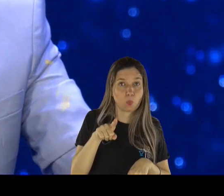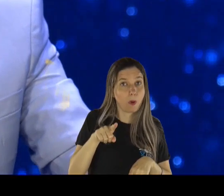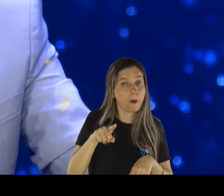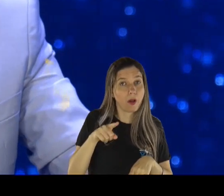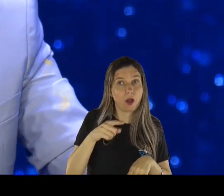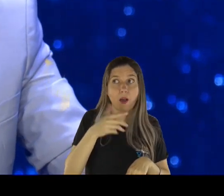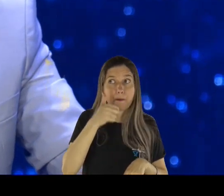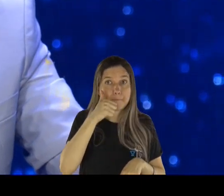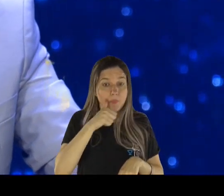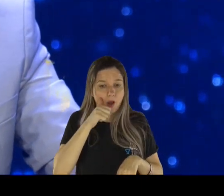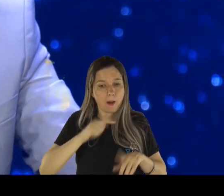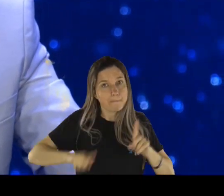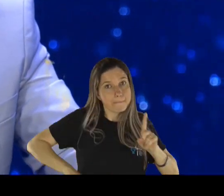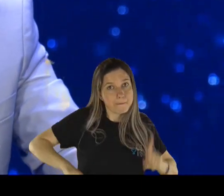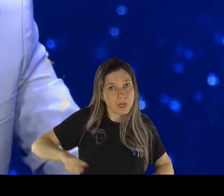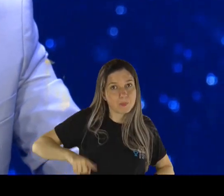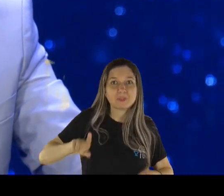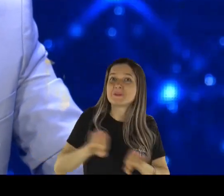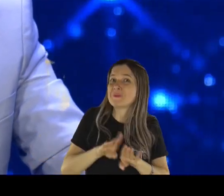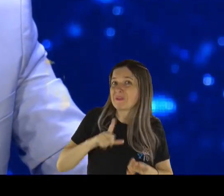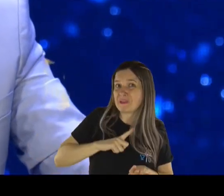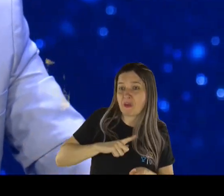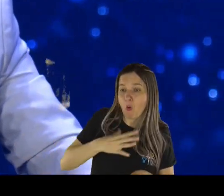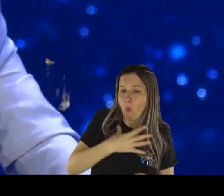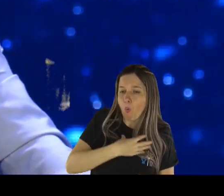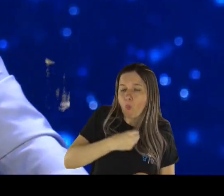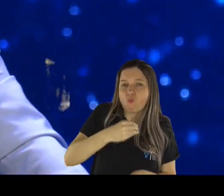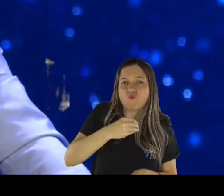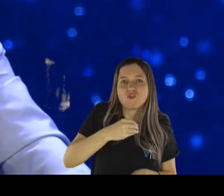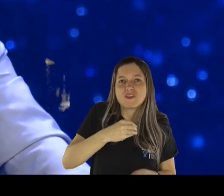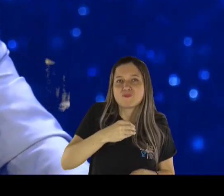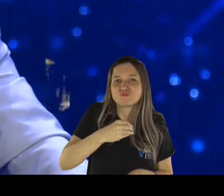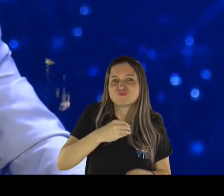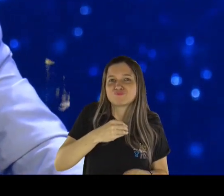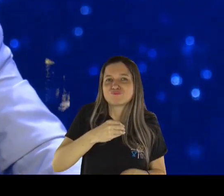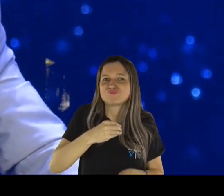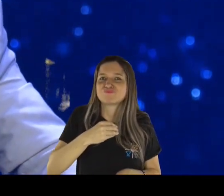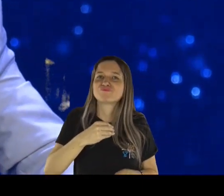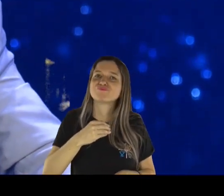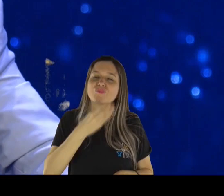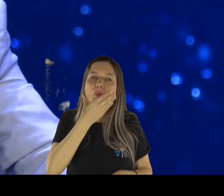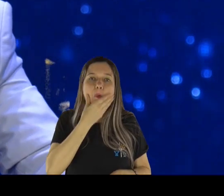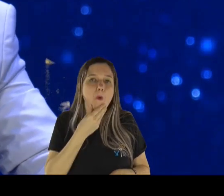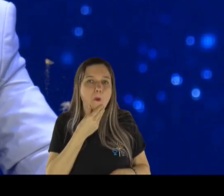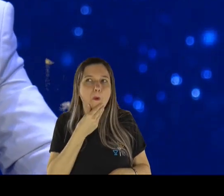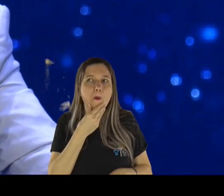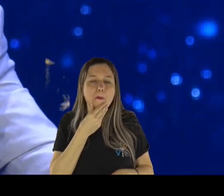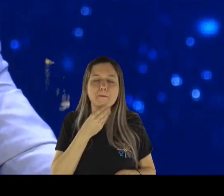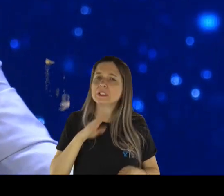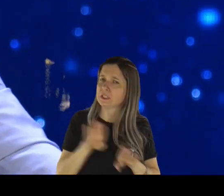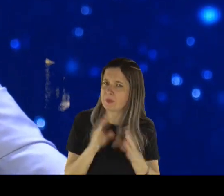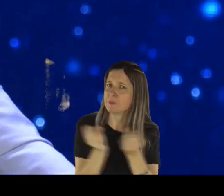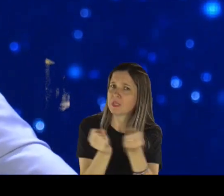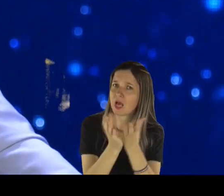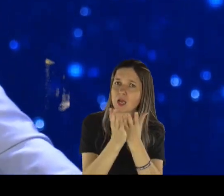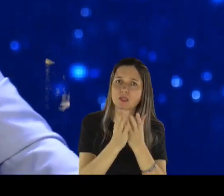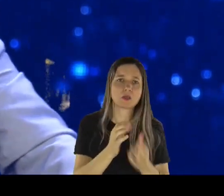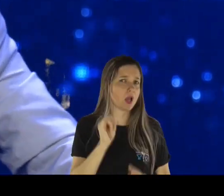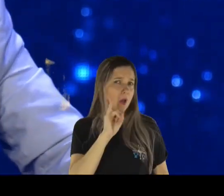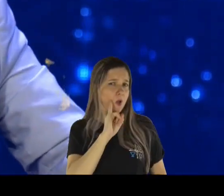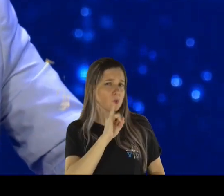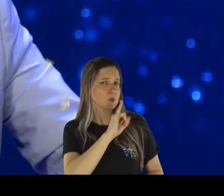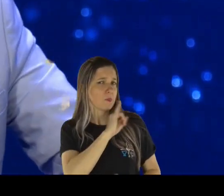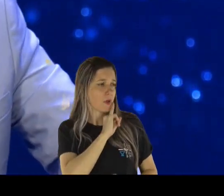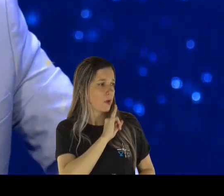na velhice. Uau, milagre. Terá um filho na velhice, aquela que diziam que era estéril, aquela que falam que é